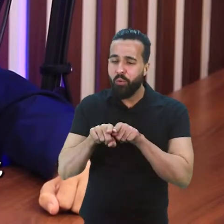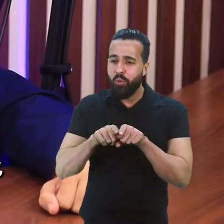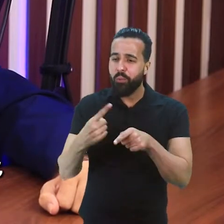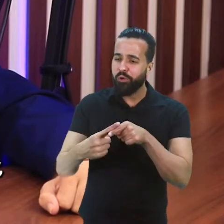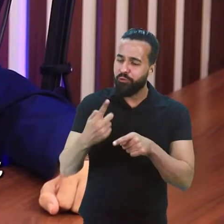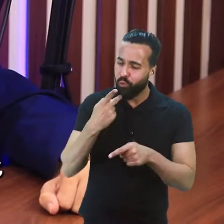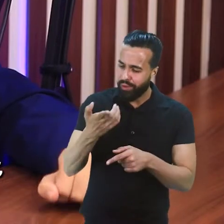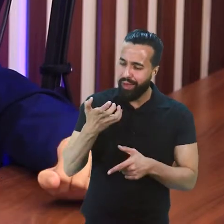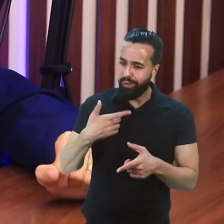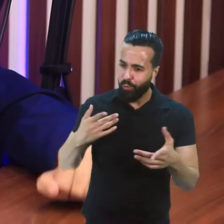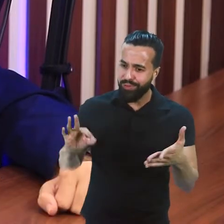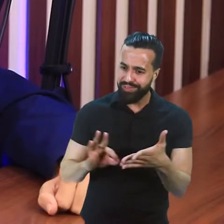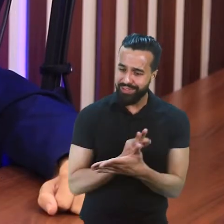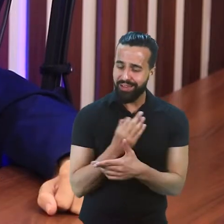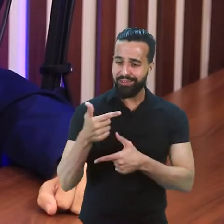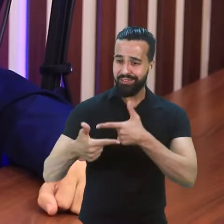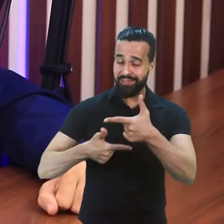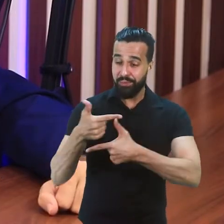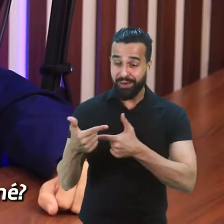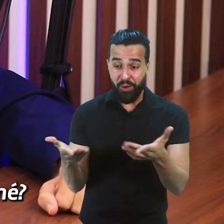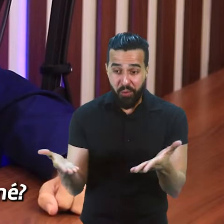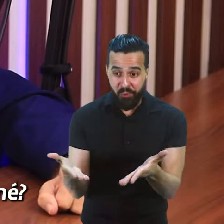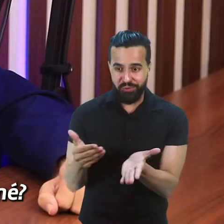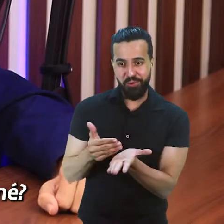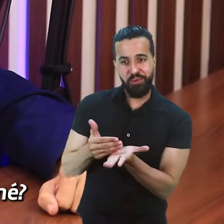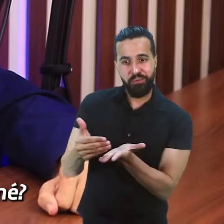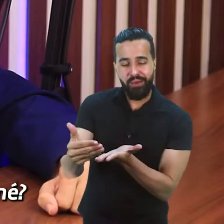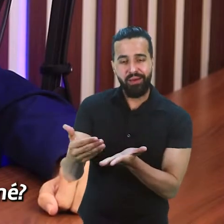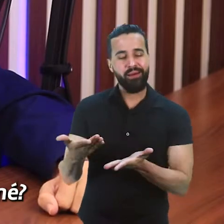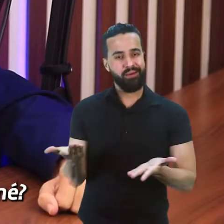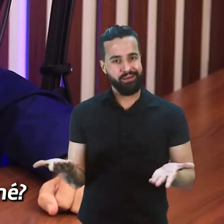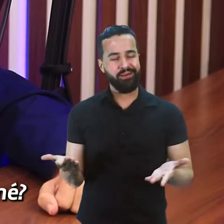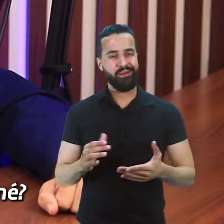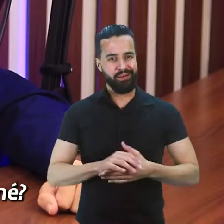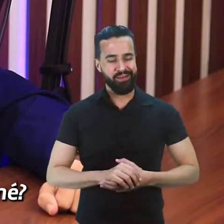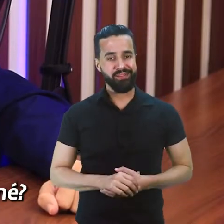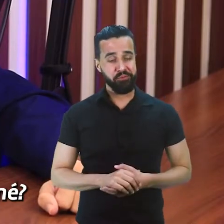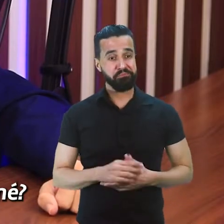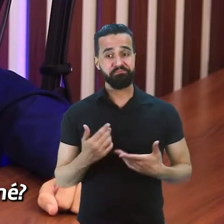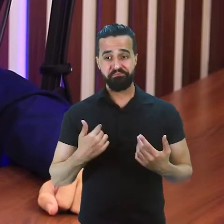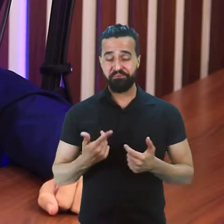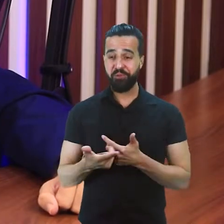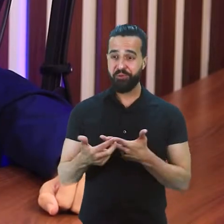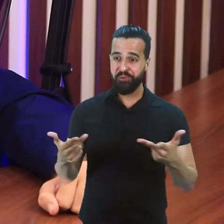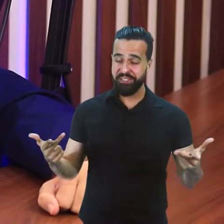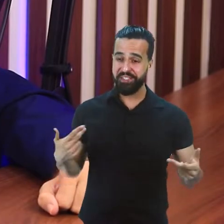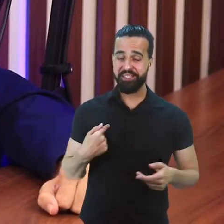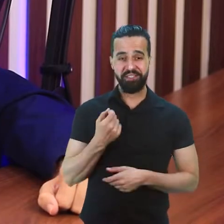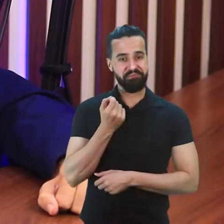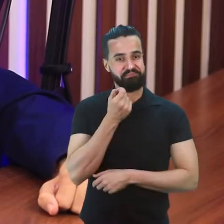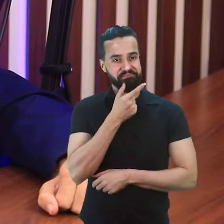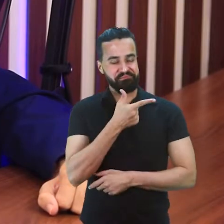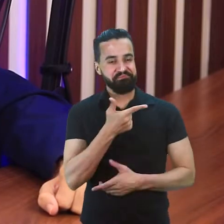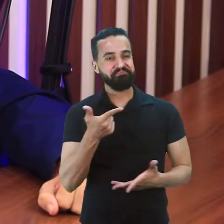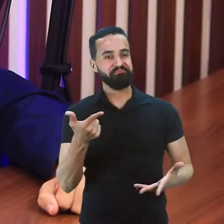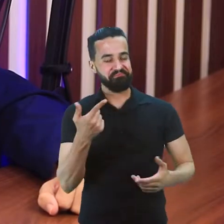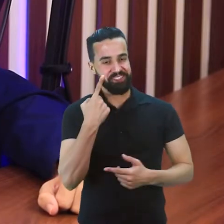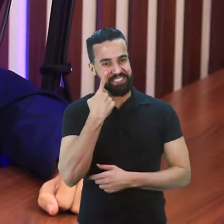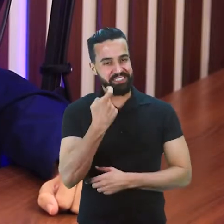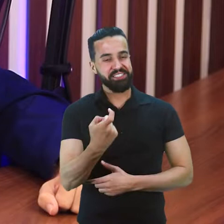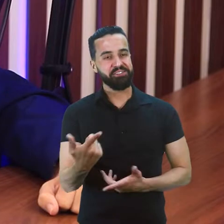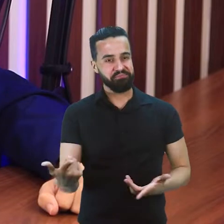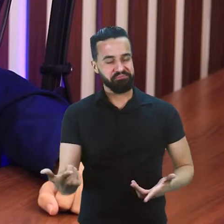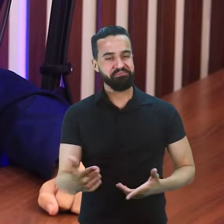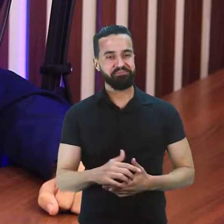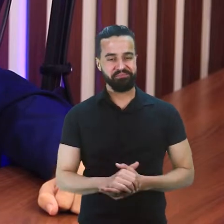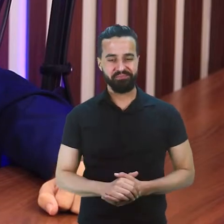é para você começar a trabalhar hoje. Olha! Então, assim, são umas coisas que é engraçado, né? E aí, de